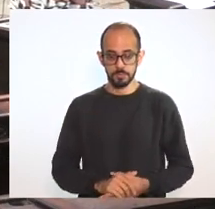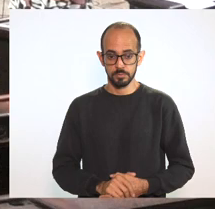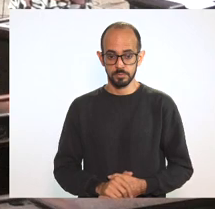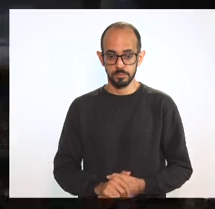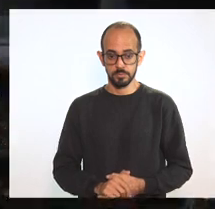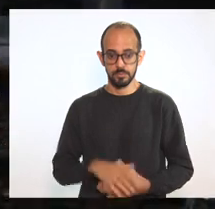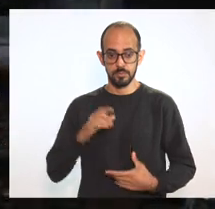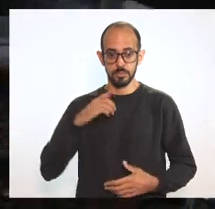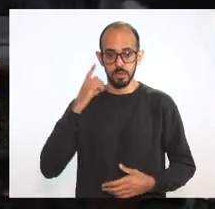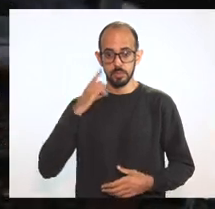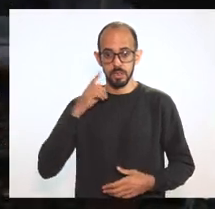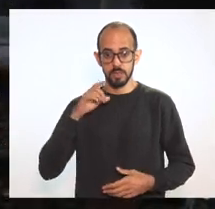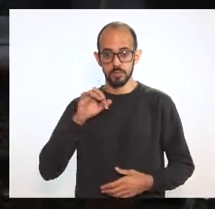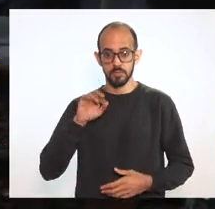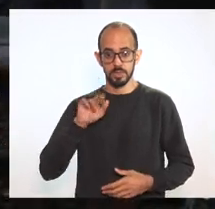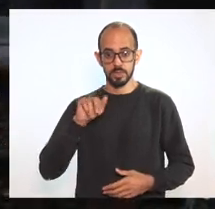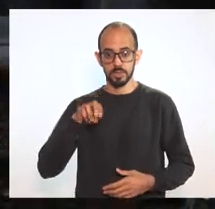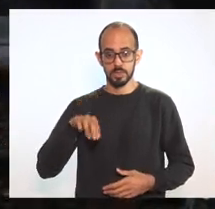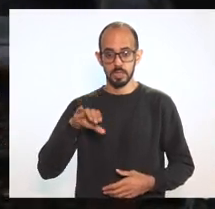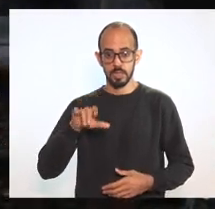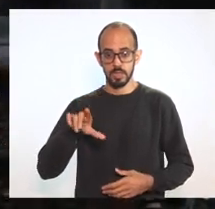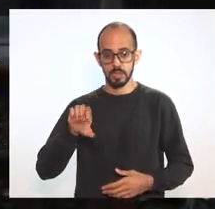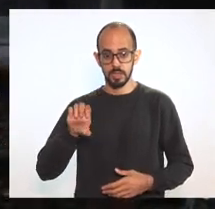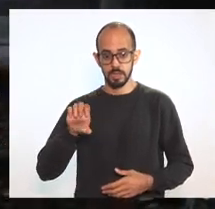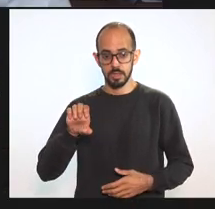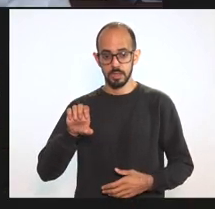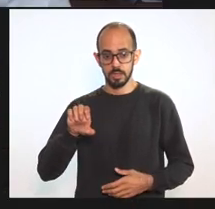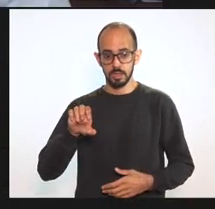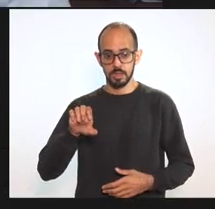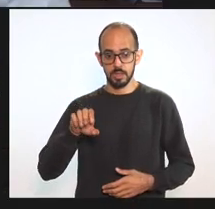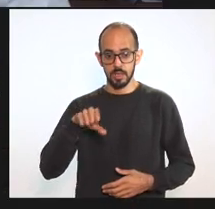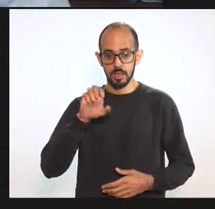Deputada Franciane Mota. Deputado Eliomar Coelho.